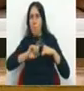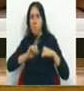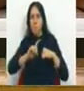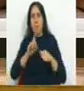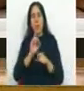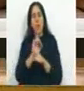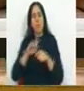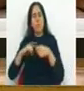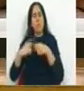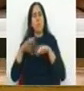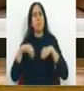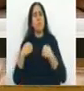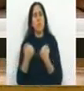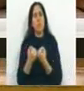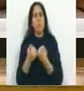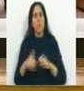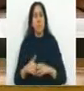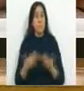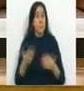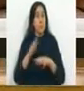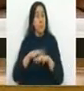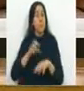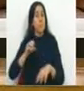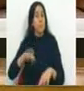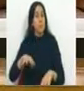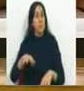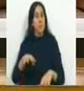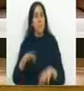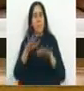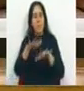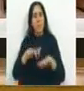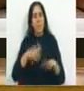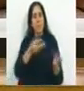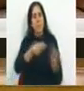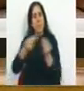7 concertação social. E por isso trazem